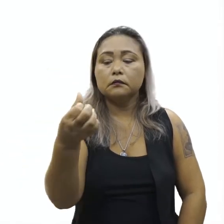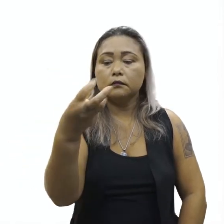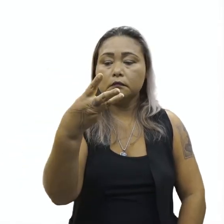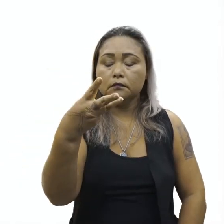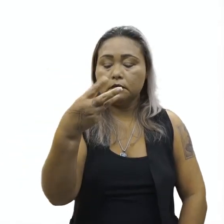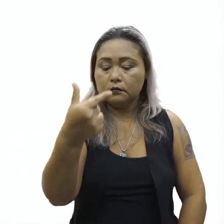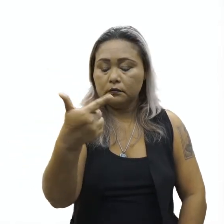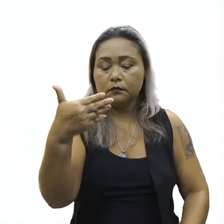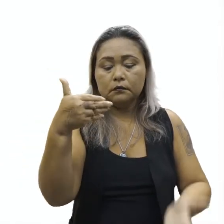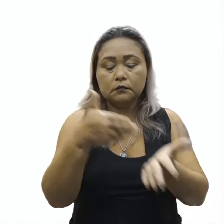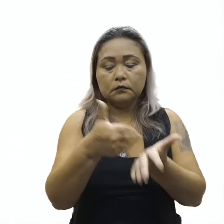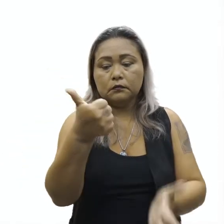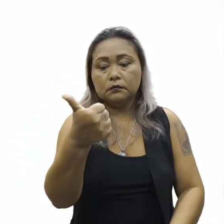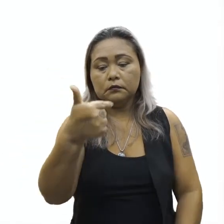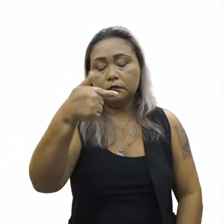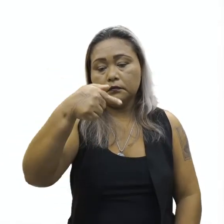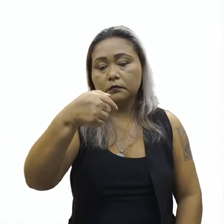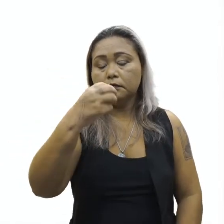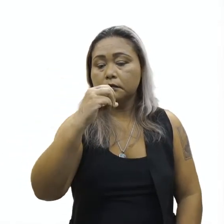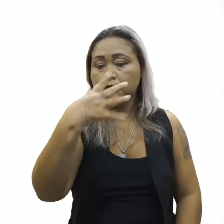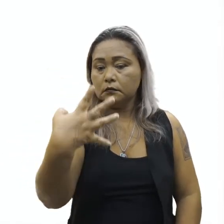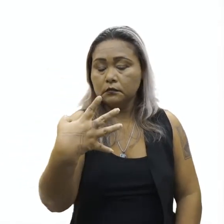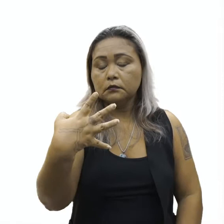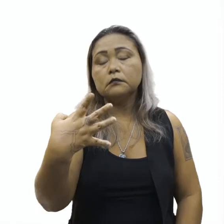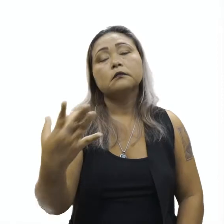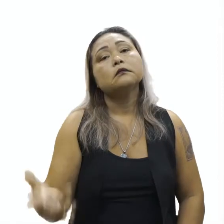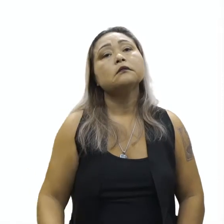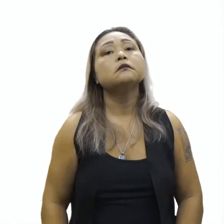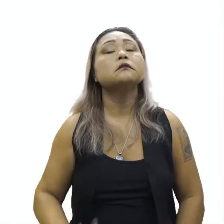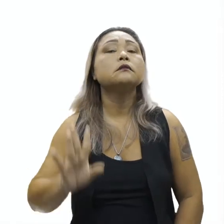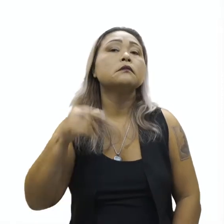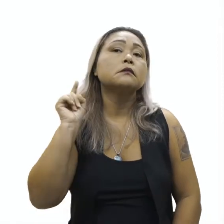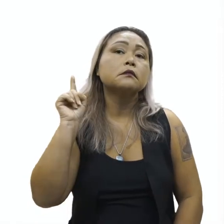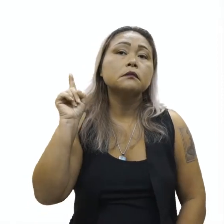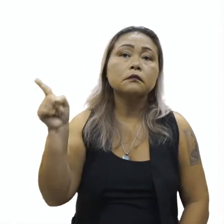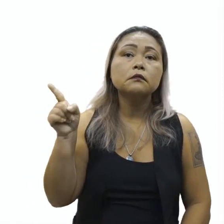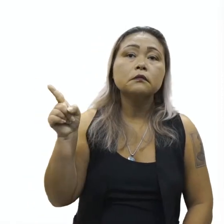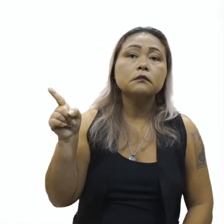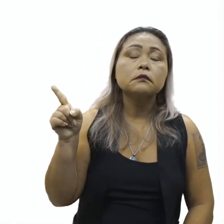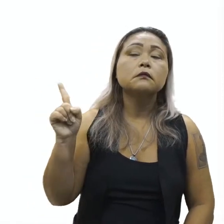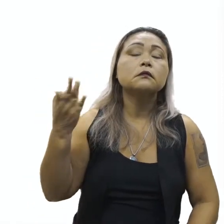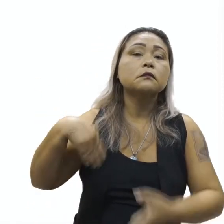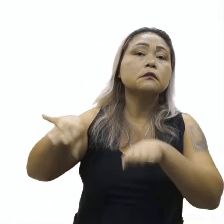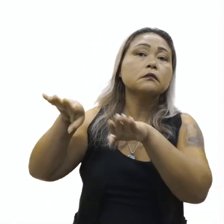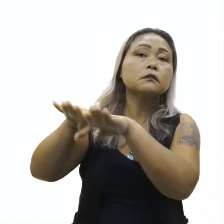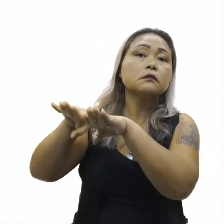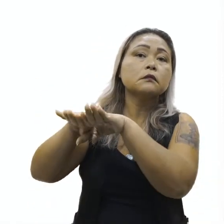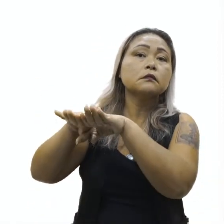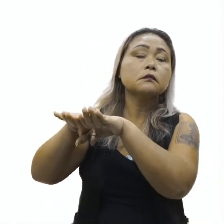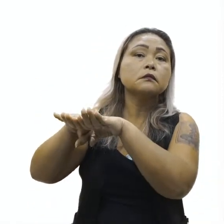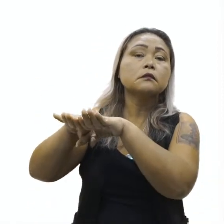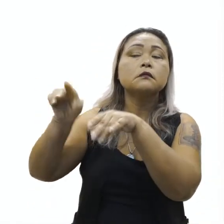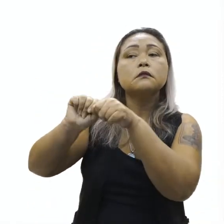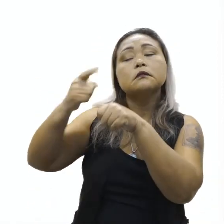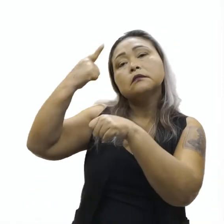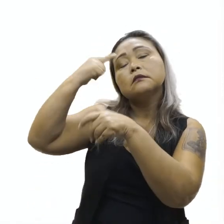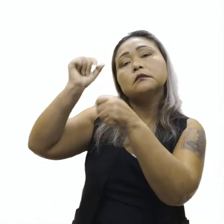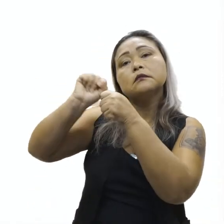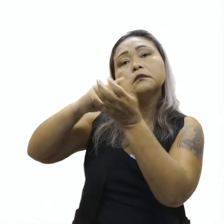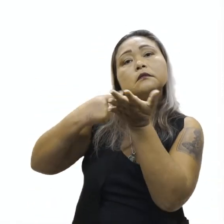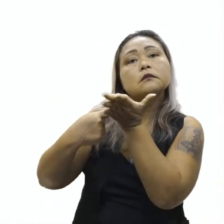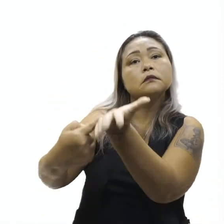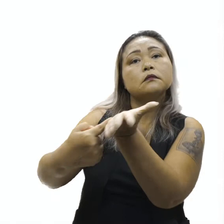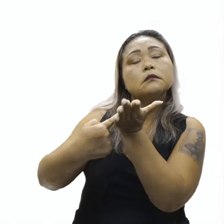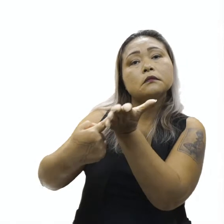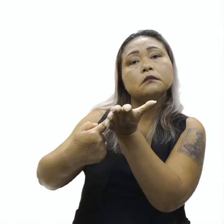1632 a 1704, e ele também é visto como um pensador contratualista,